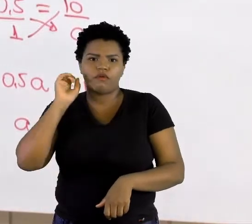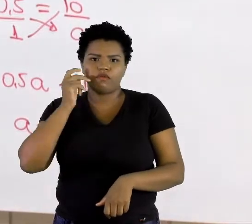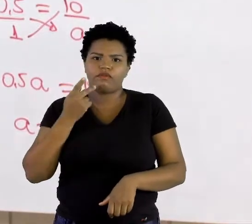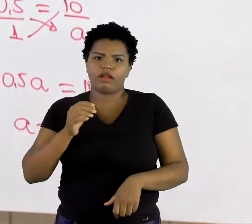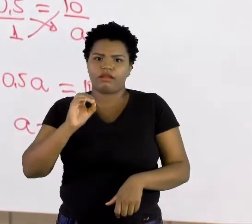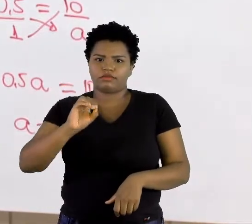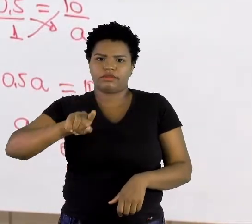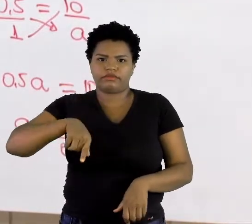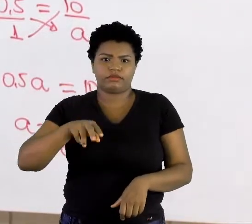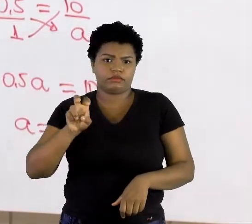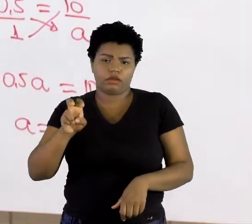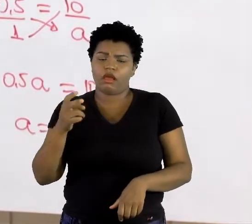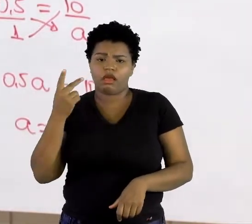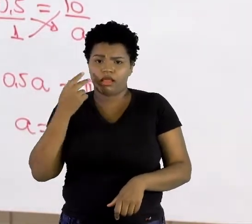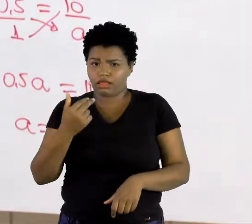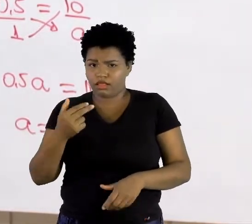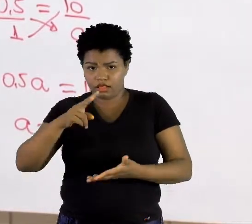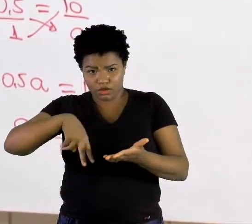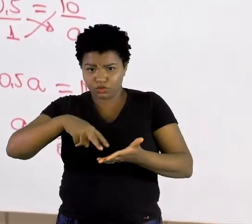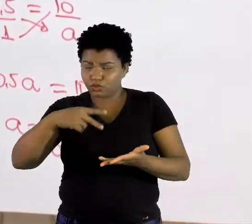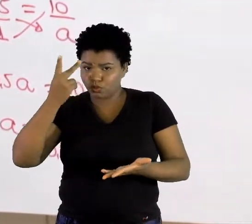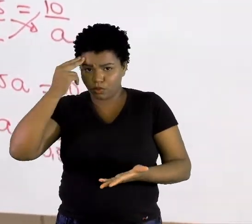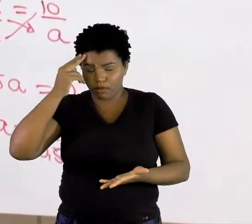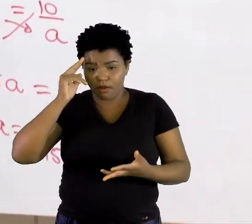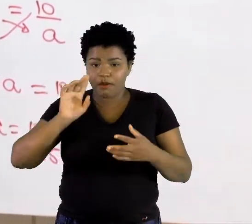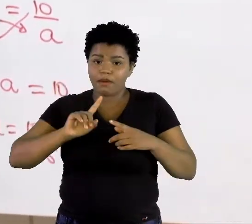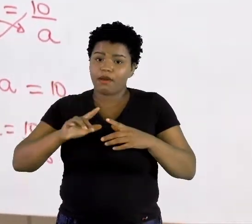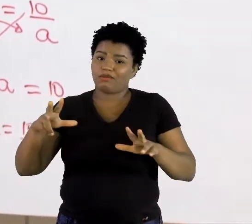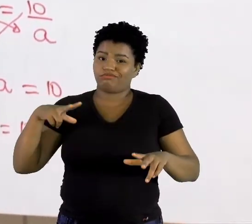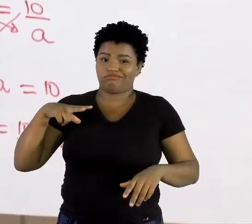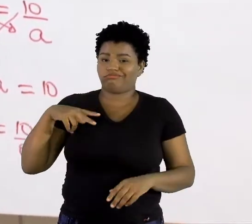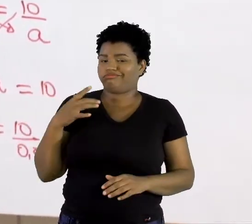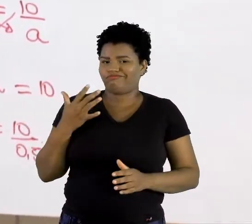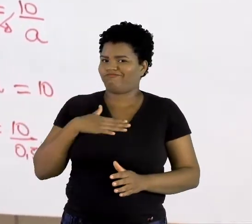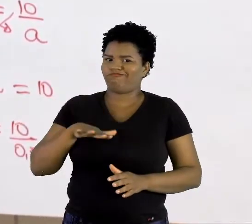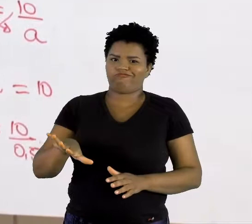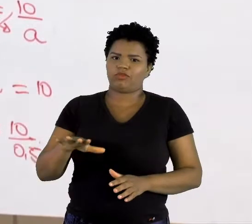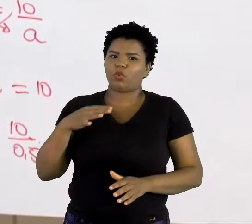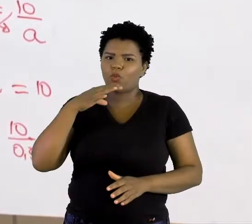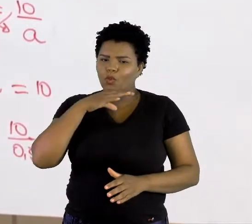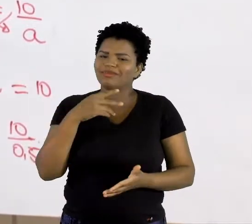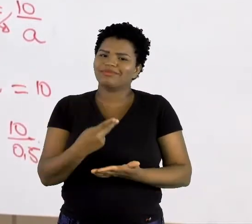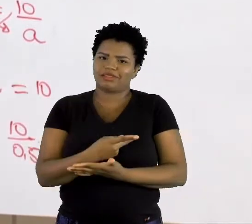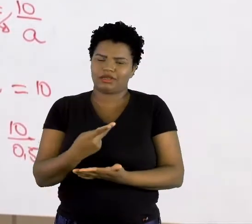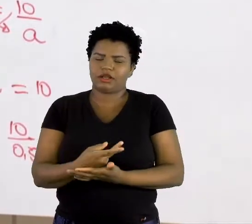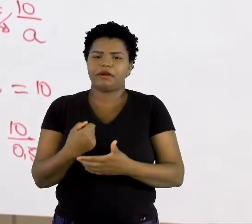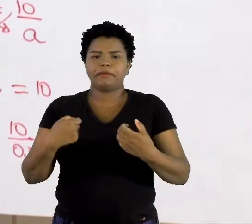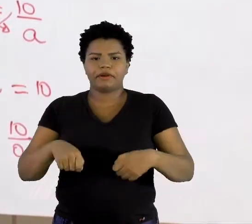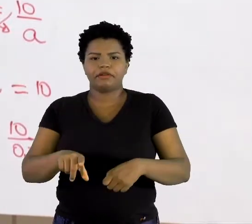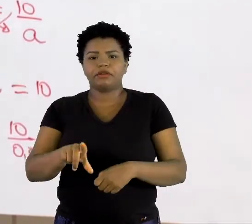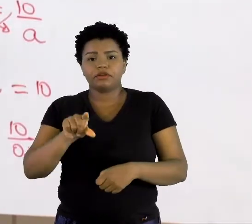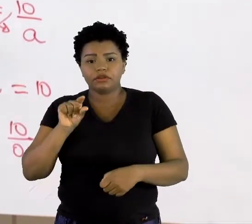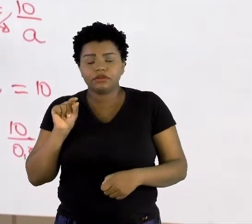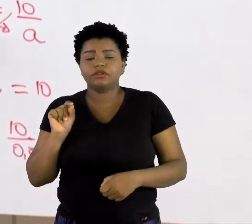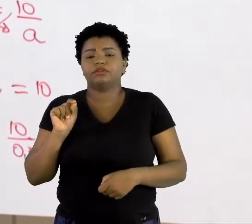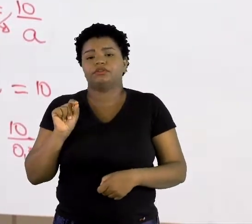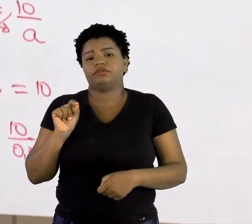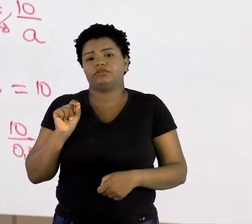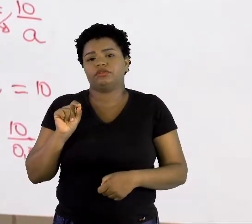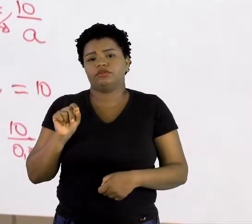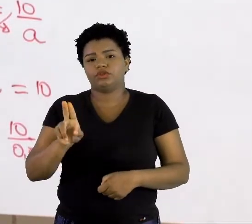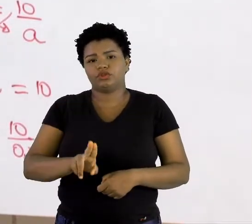que é uma leitura comum. Particularmente eu não gosto, acho até errada. Eu prefiro que você use